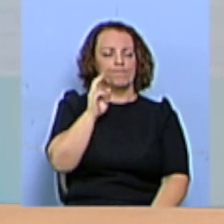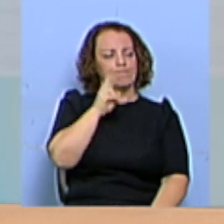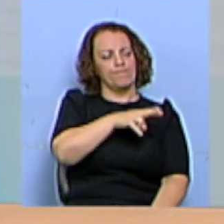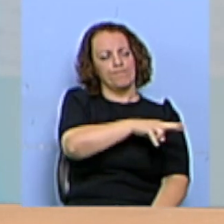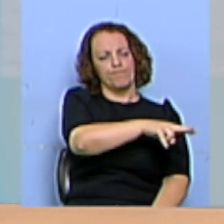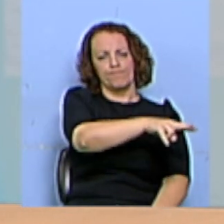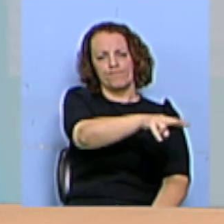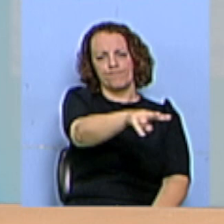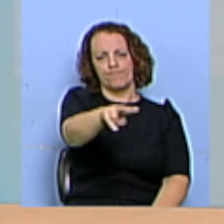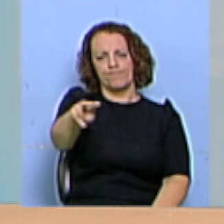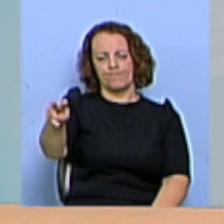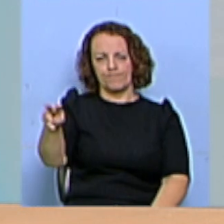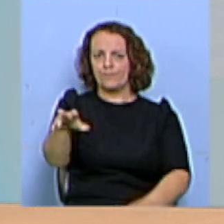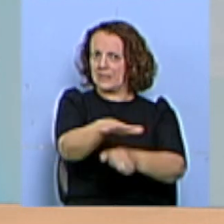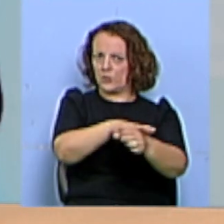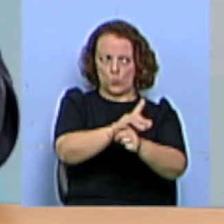situação. Tenta,